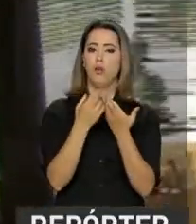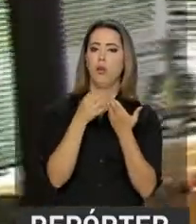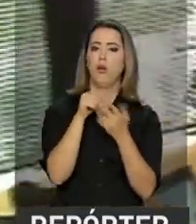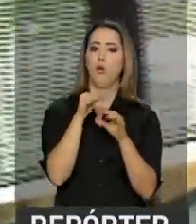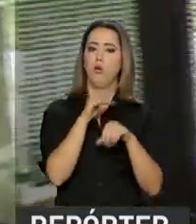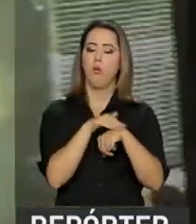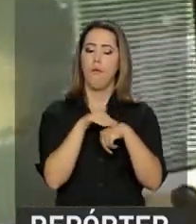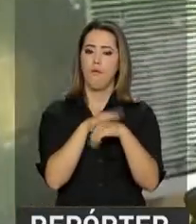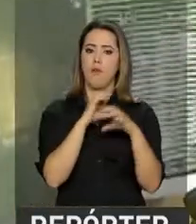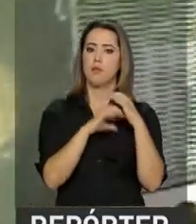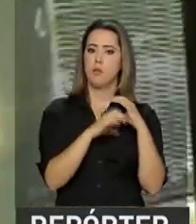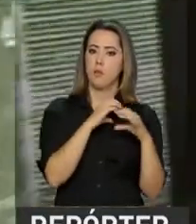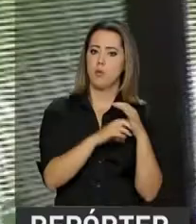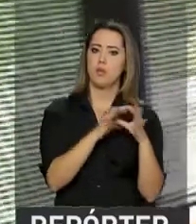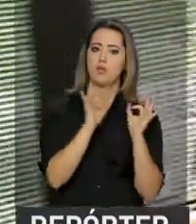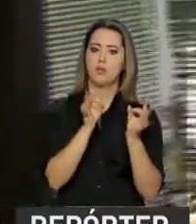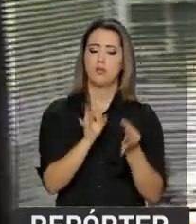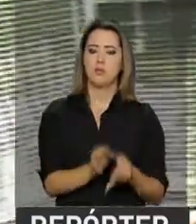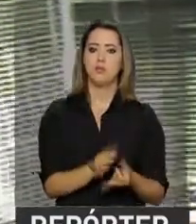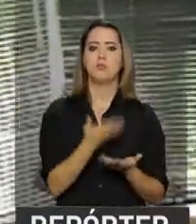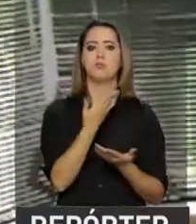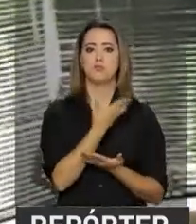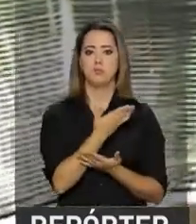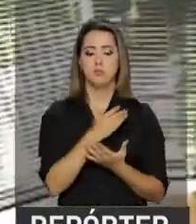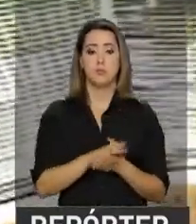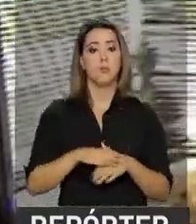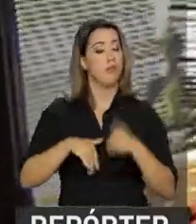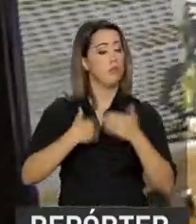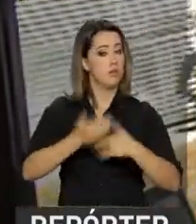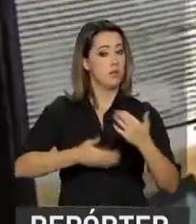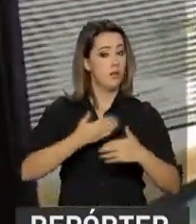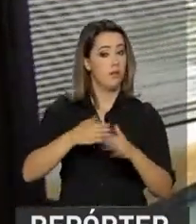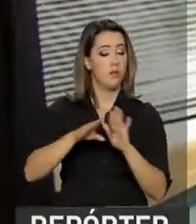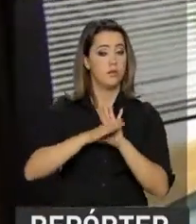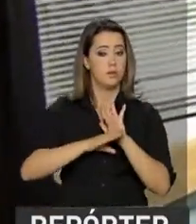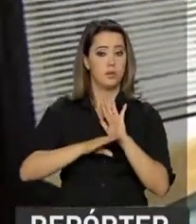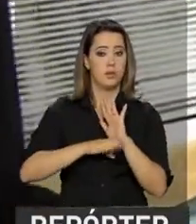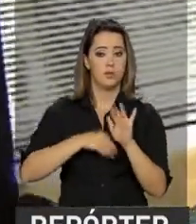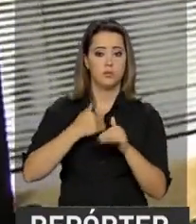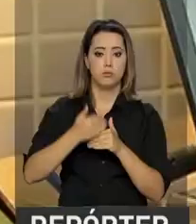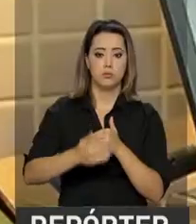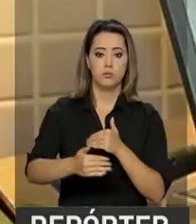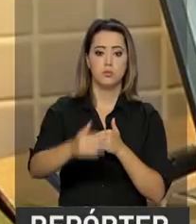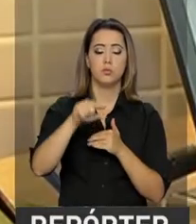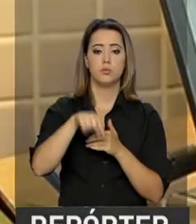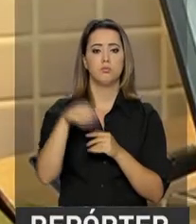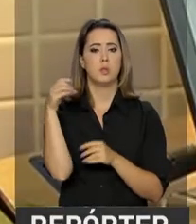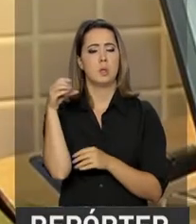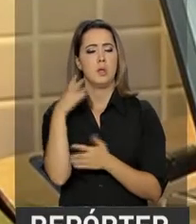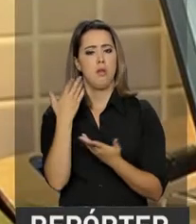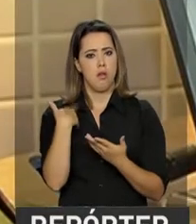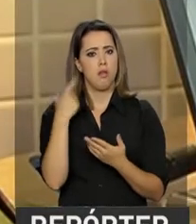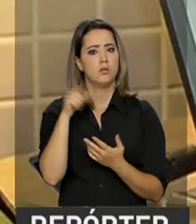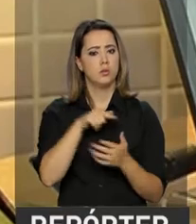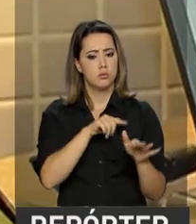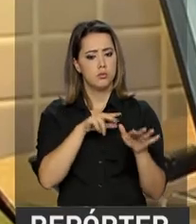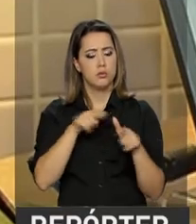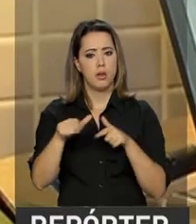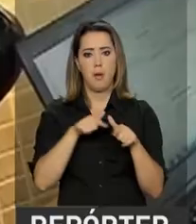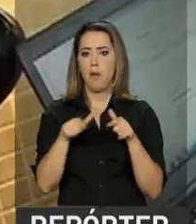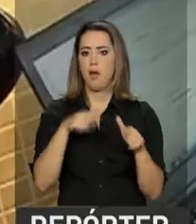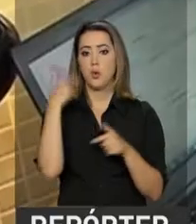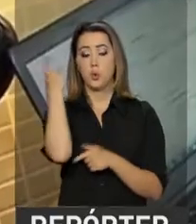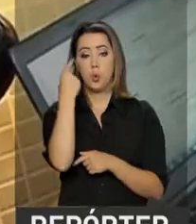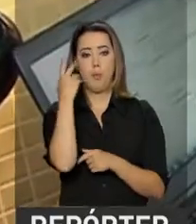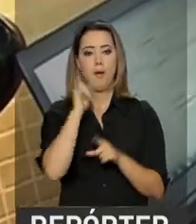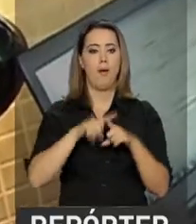e envolve os projetos em andamento o ritmo intenso mas a comodidade de não ter de enfrentar